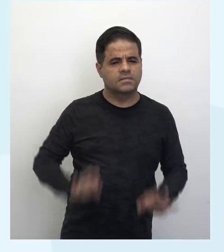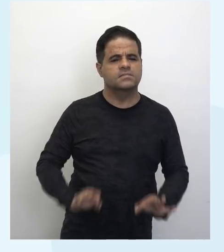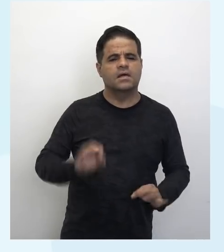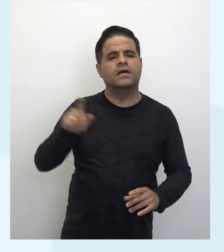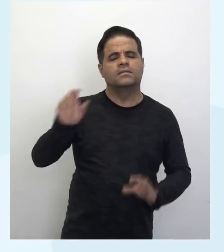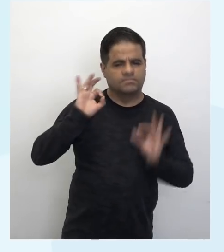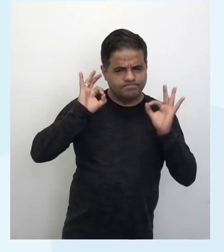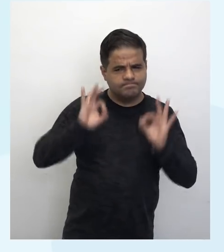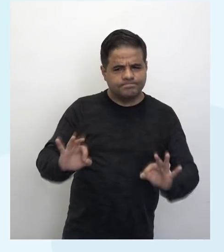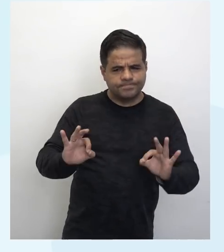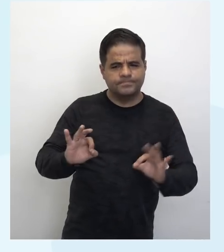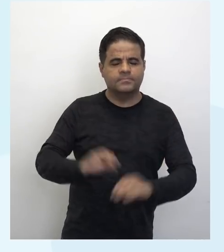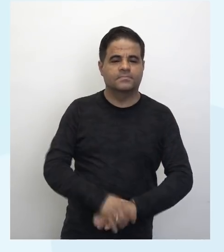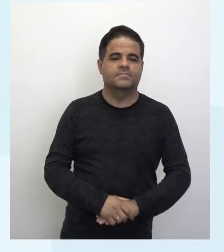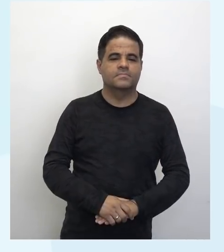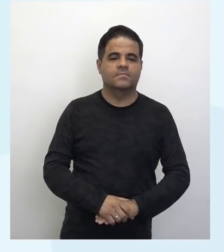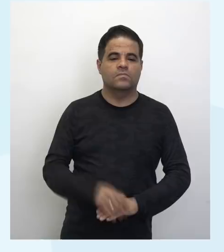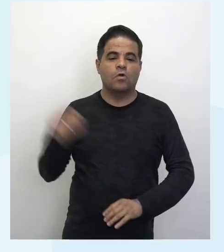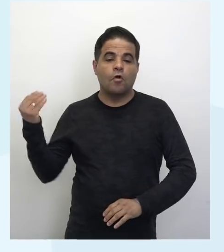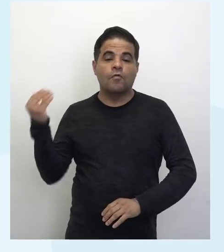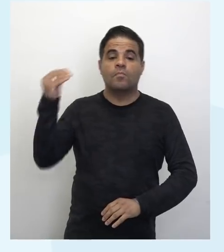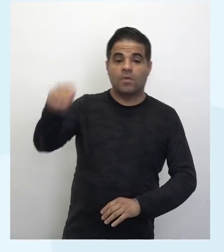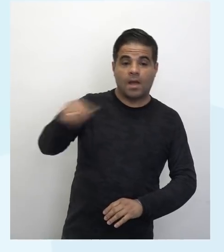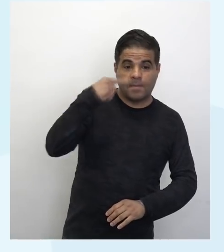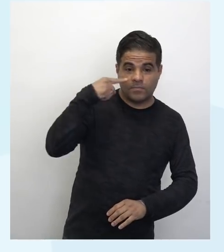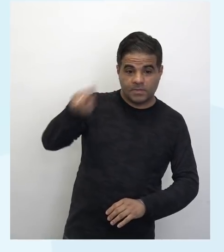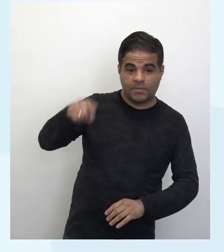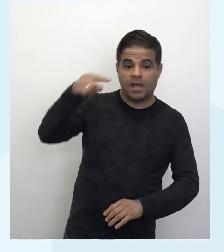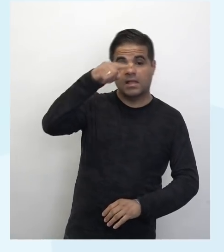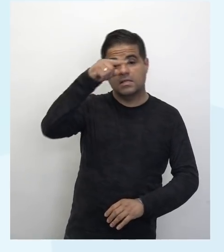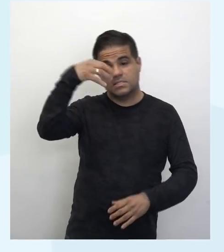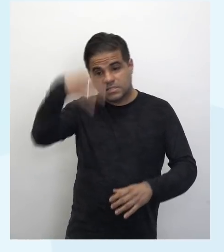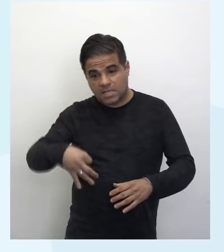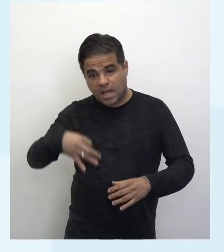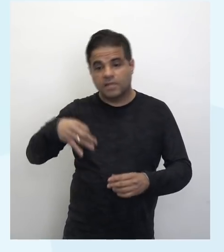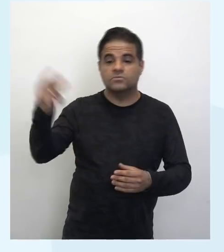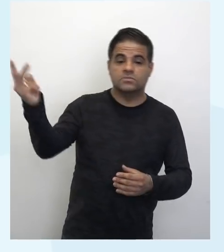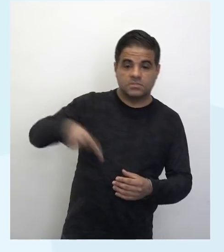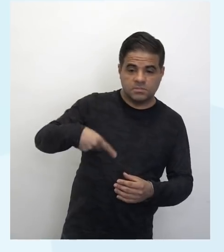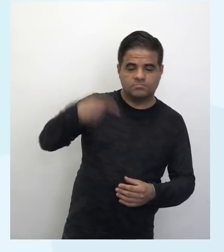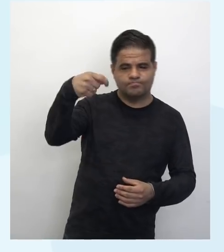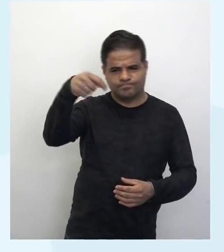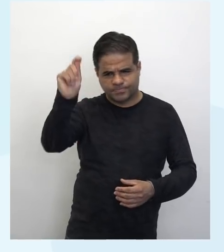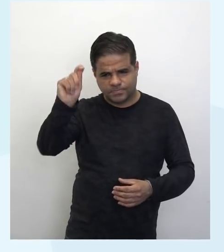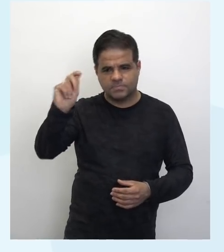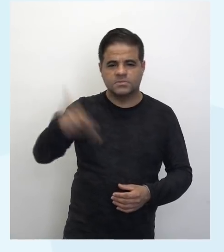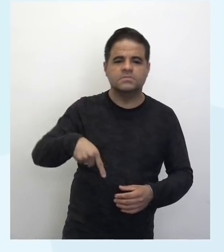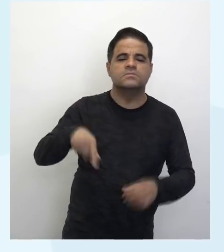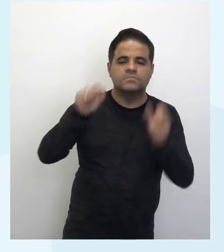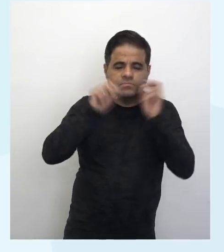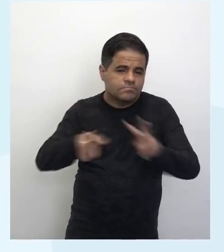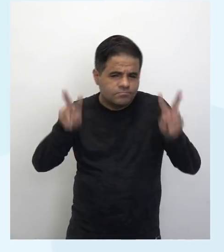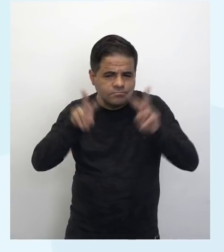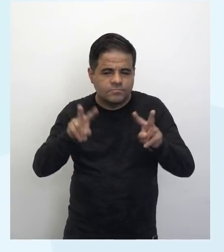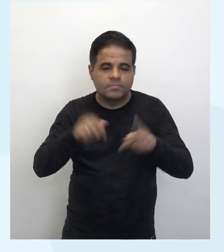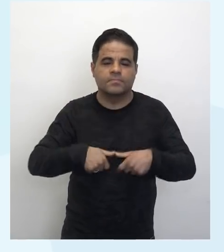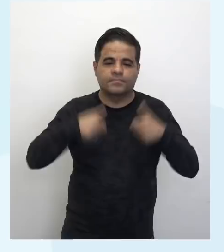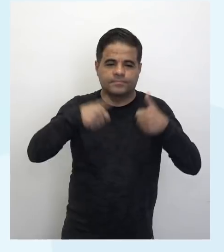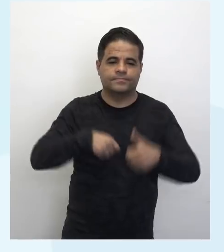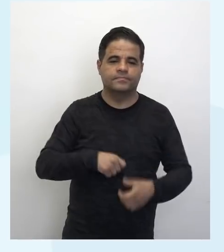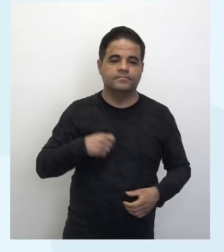certa. Vou colocar até aqui, ó, para vocês... O que tá certo e o que tá errado. O que tá certo e errado, que eu acho que fica mais visual. Arruma esse